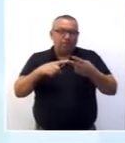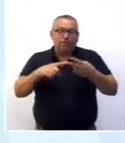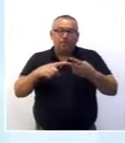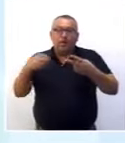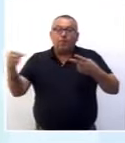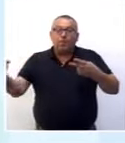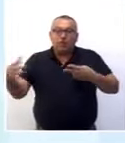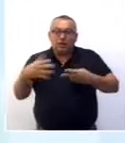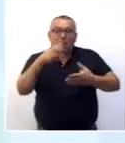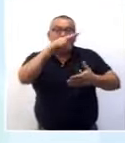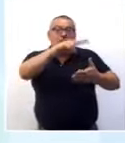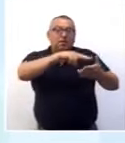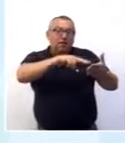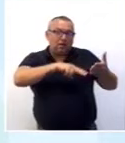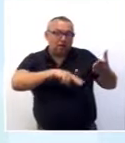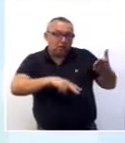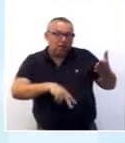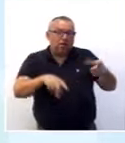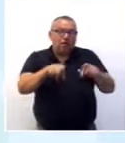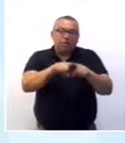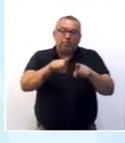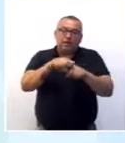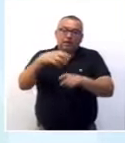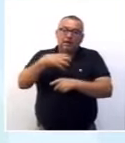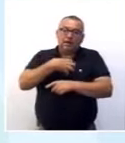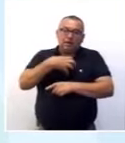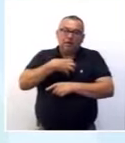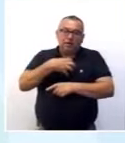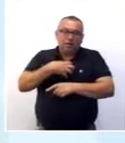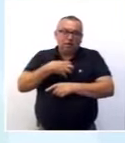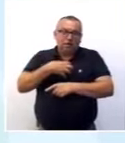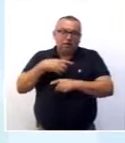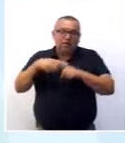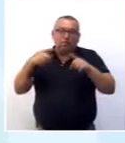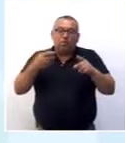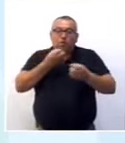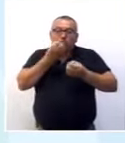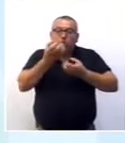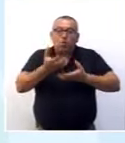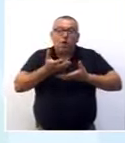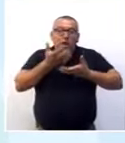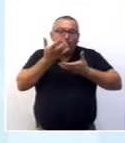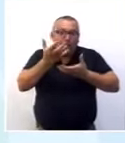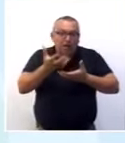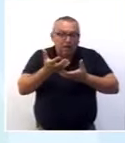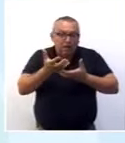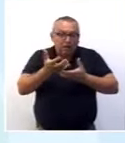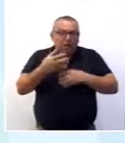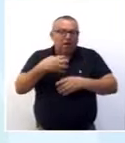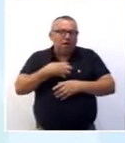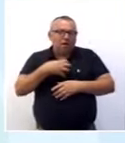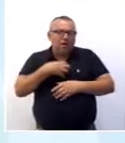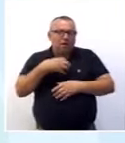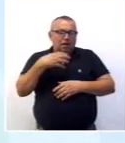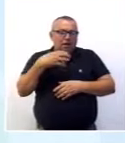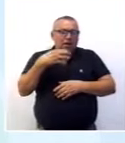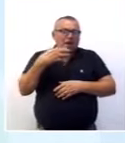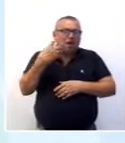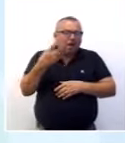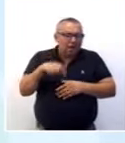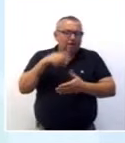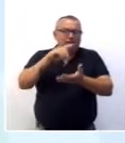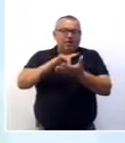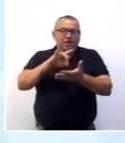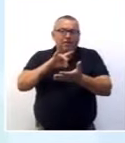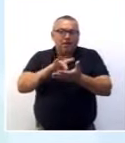na literatura e a caracterização do gênero poema. Lembrando, caracterização, na verdade, nós vamos ver